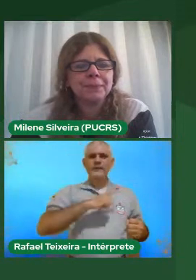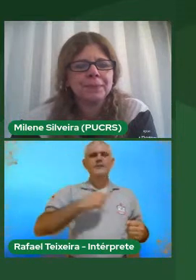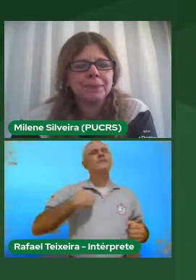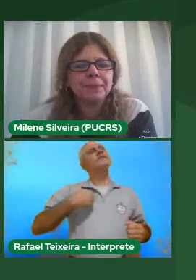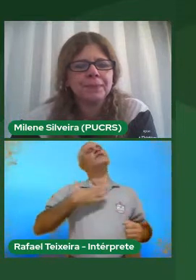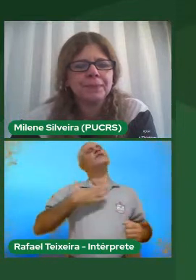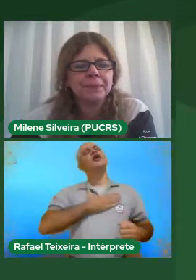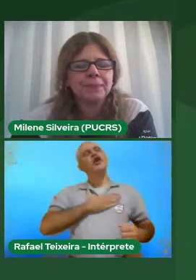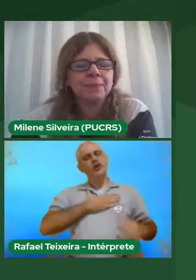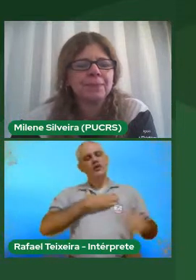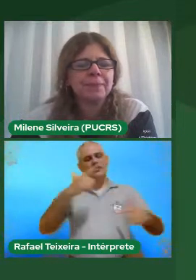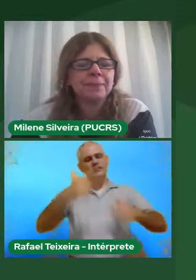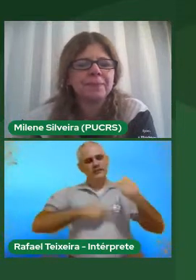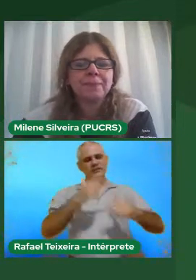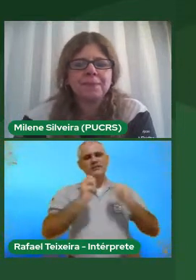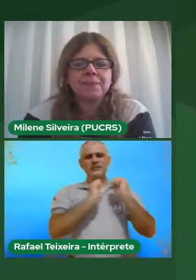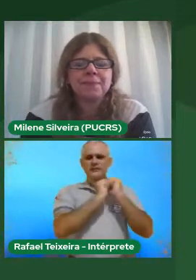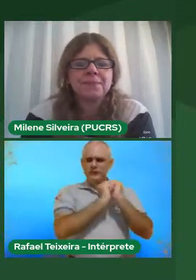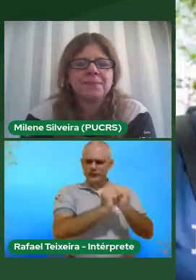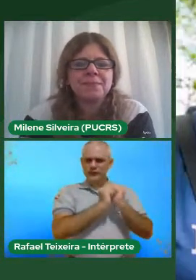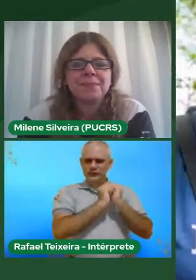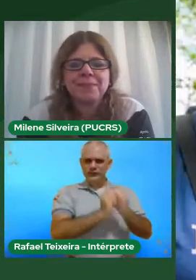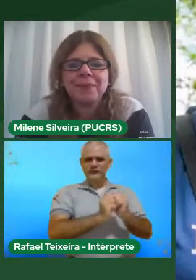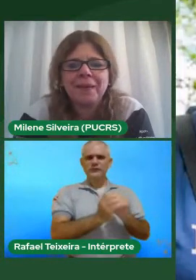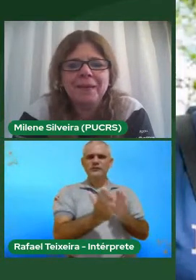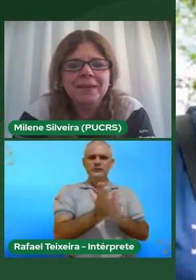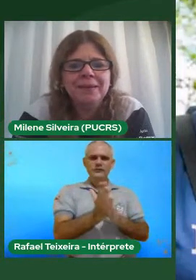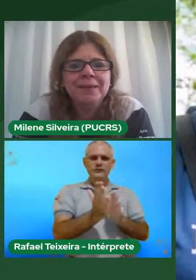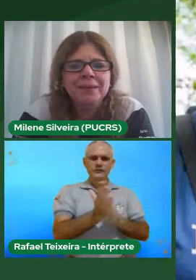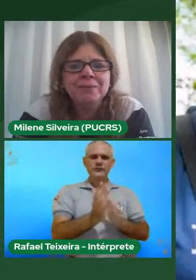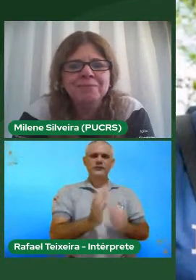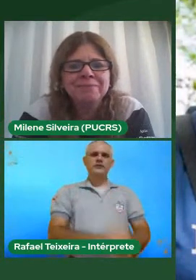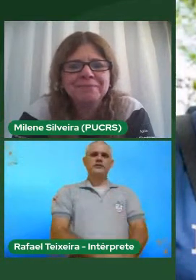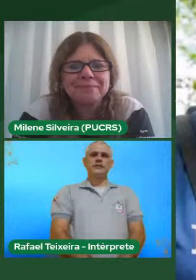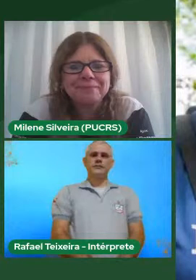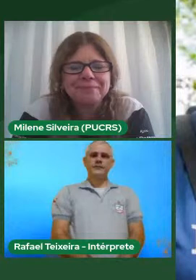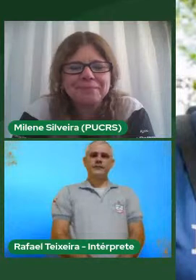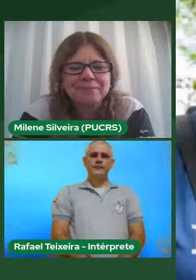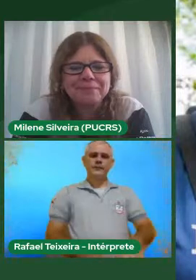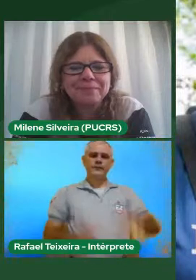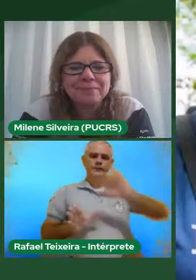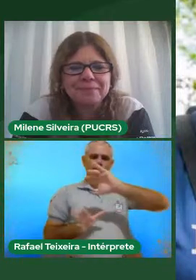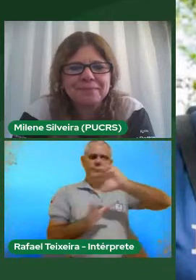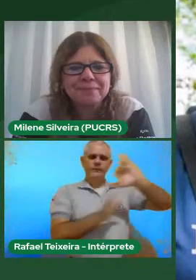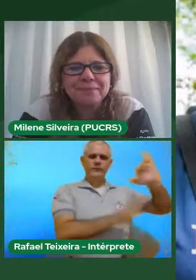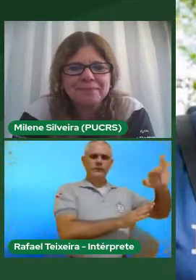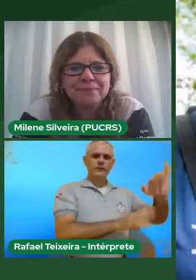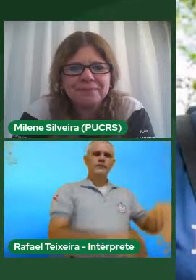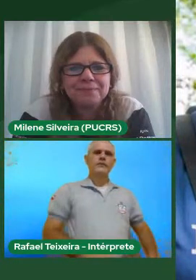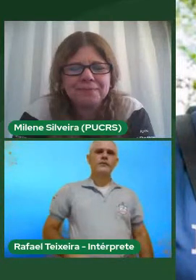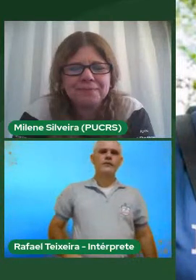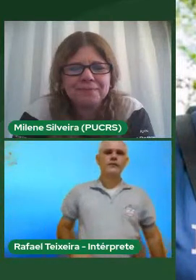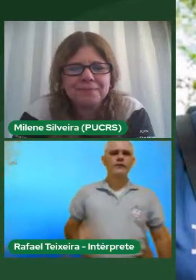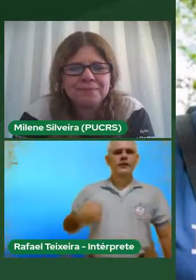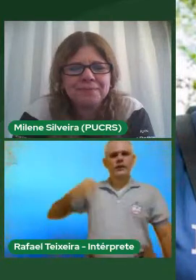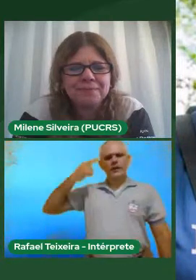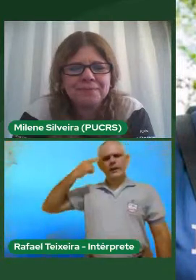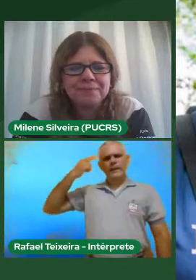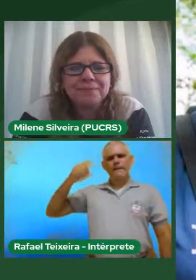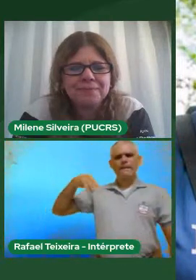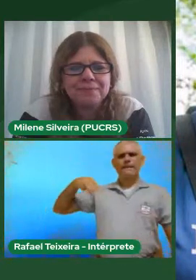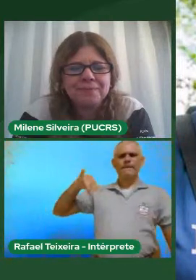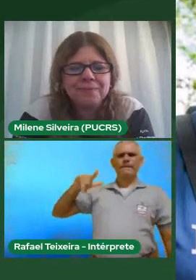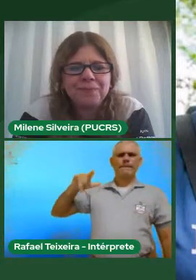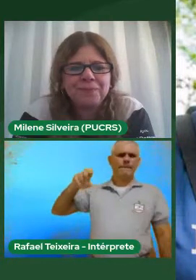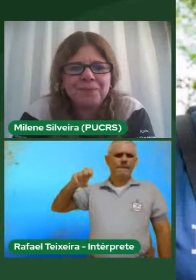sempre um grande prazer e parabéns pelo prêmio. Acho que os principais papéis da Milene na comunidade não são os oficiais,